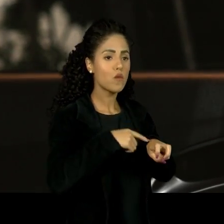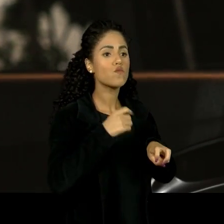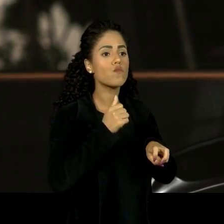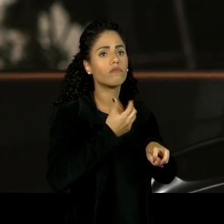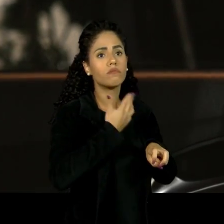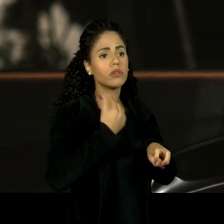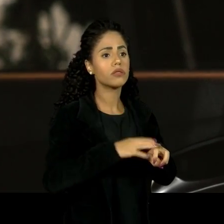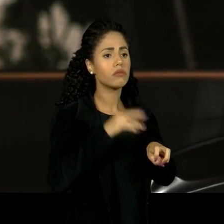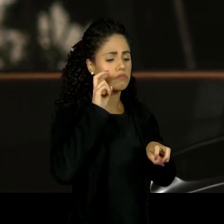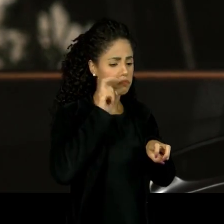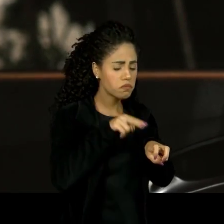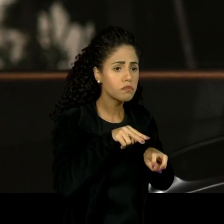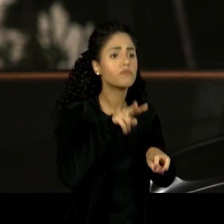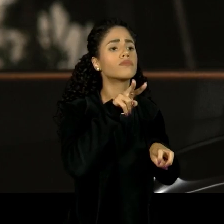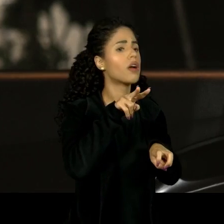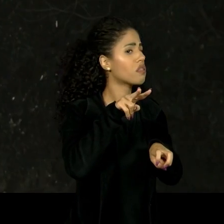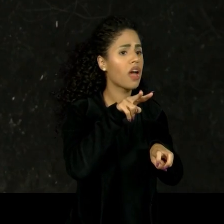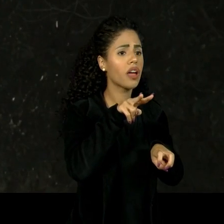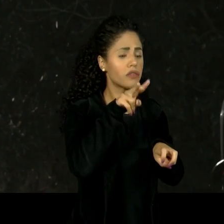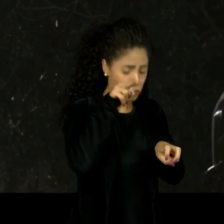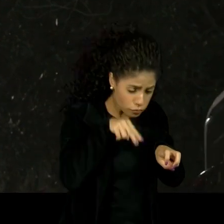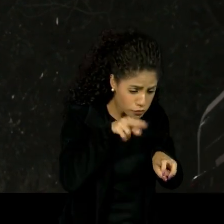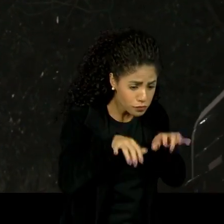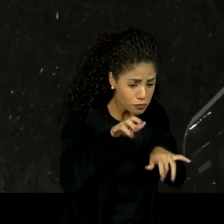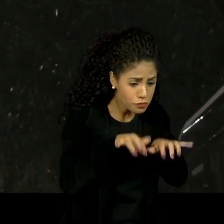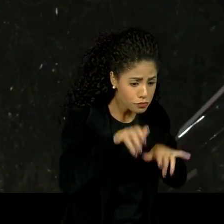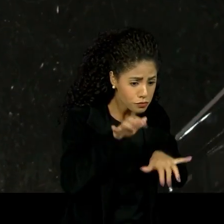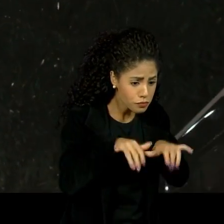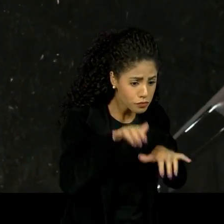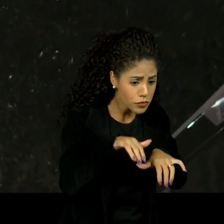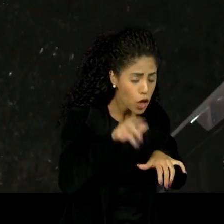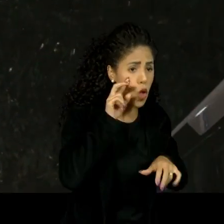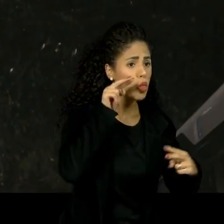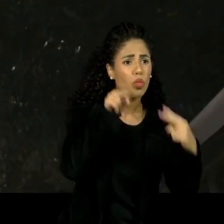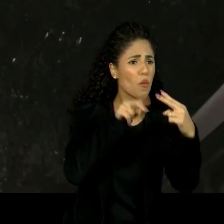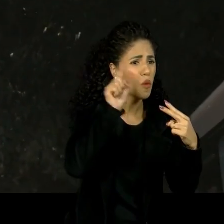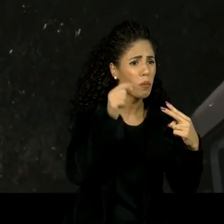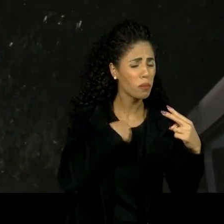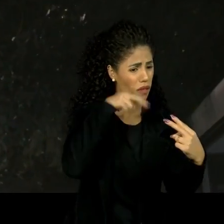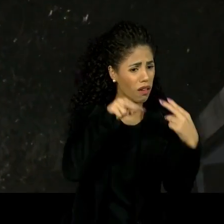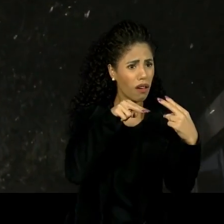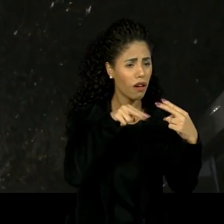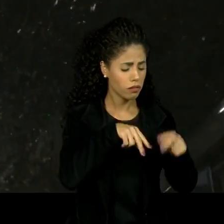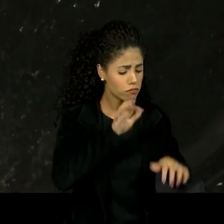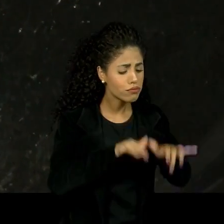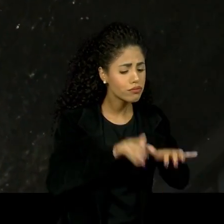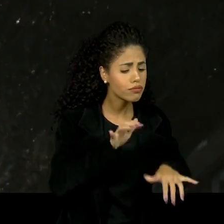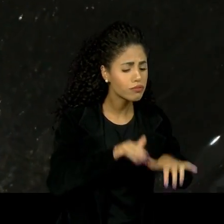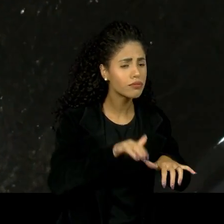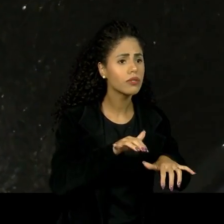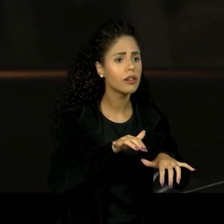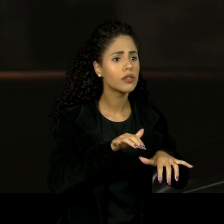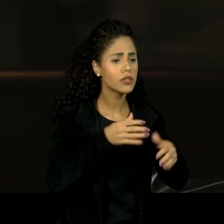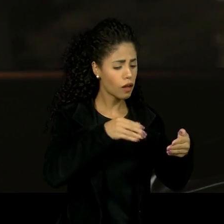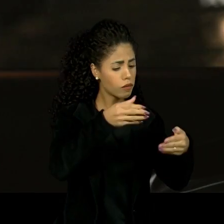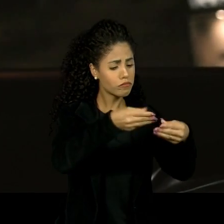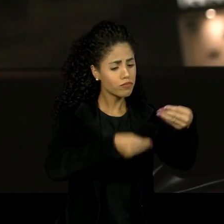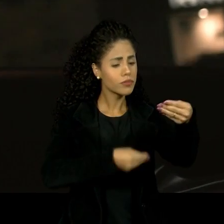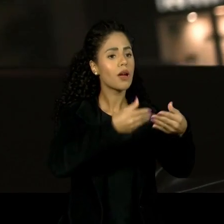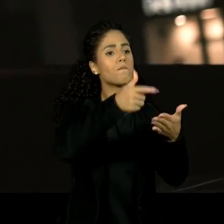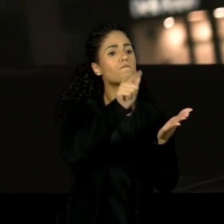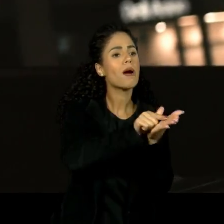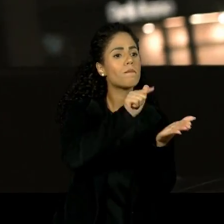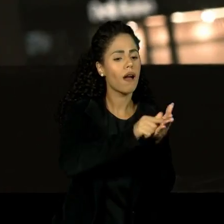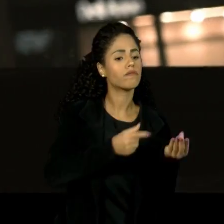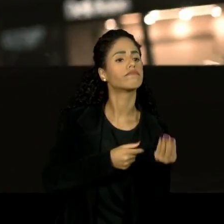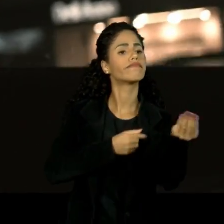nem ergueu os olhos para falar comigo. Ela falou, você vai fazer tais exames. Aí já preencheu lá a papelada de exame